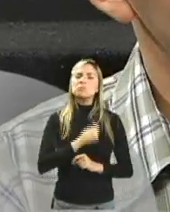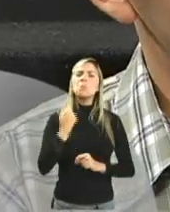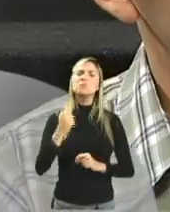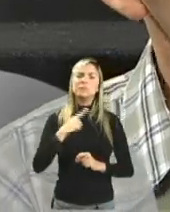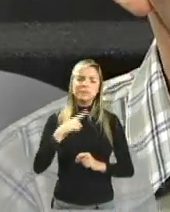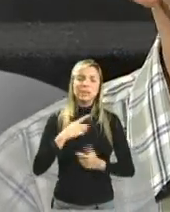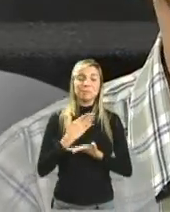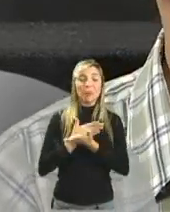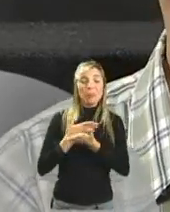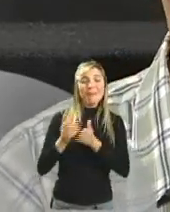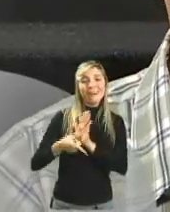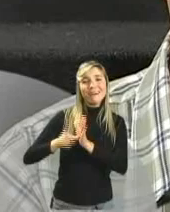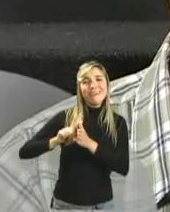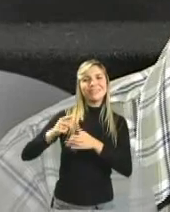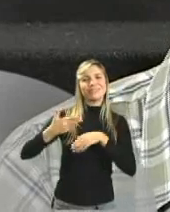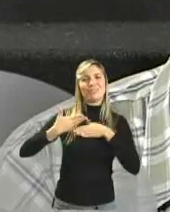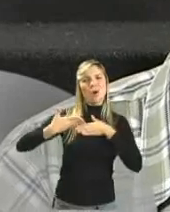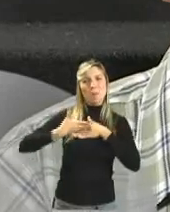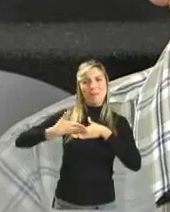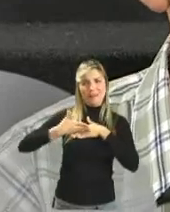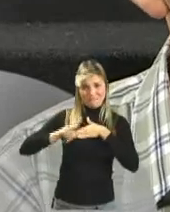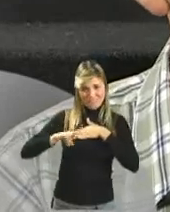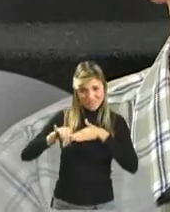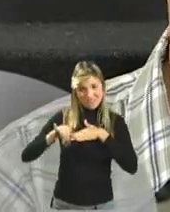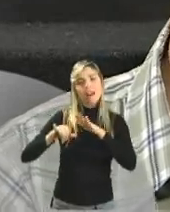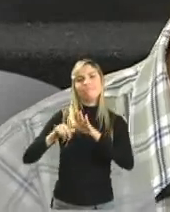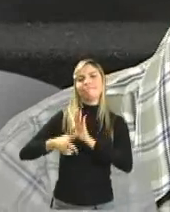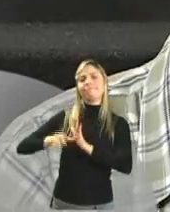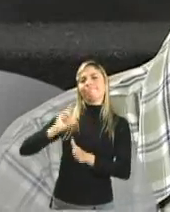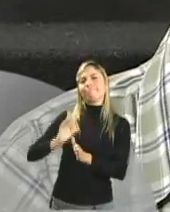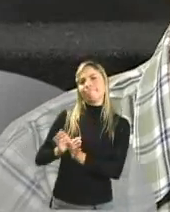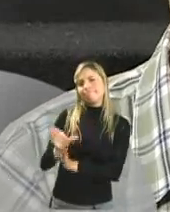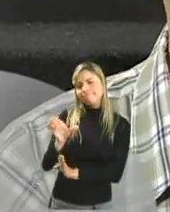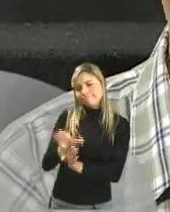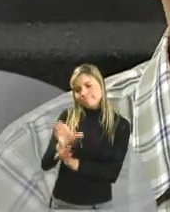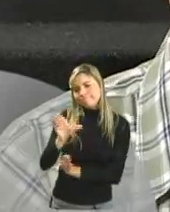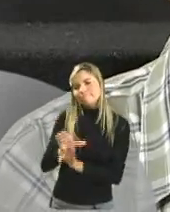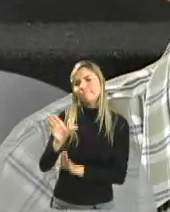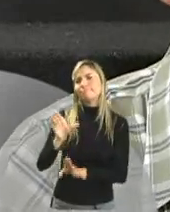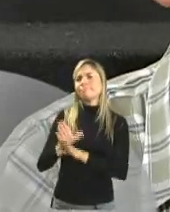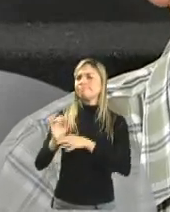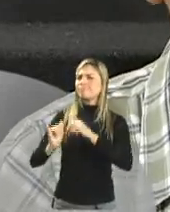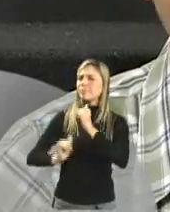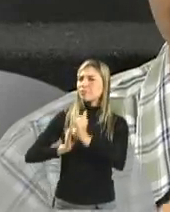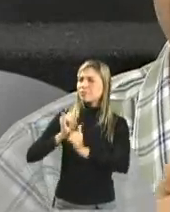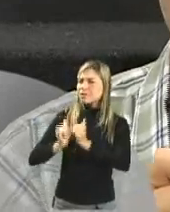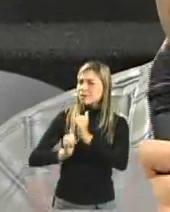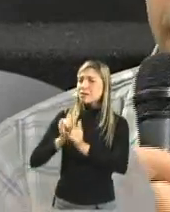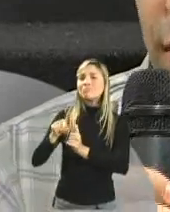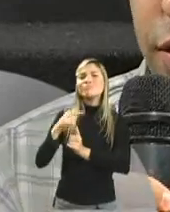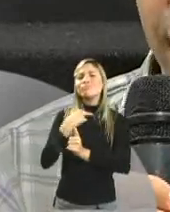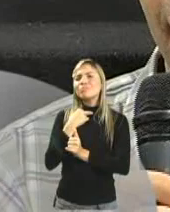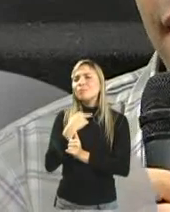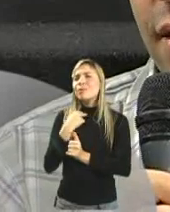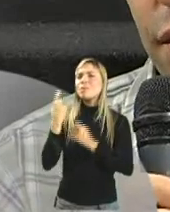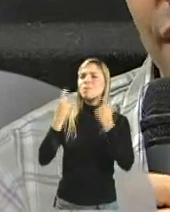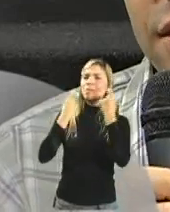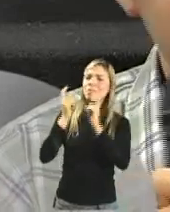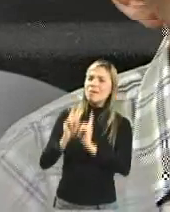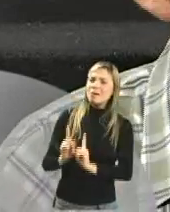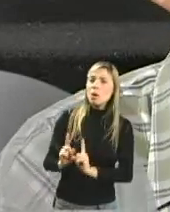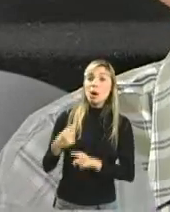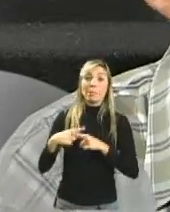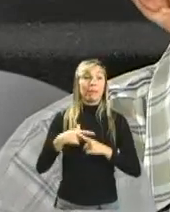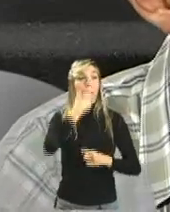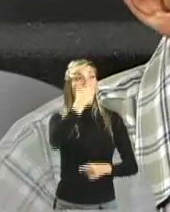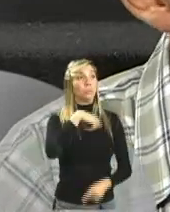atendimento, desde a fase pré-operatória, em que o indivíduo, de repente, conheceria o que está acontecendo com ele e não chegar à